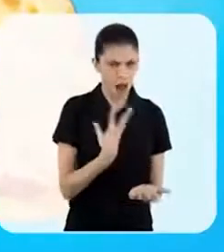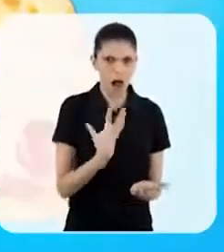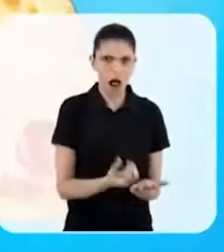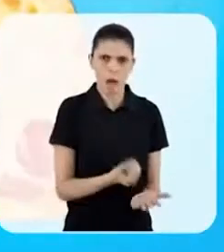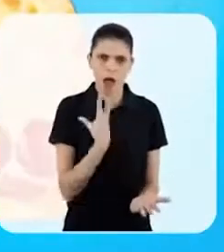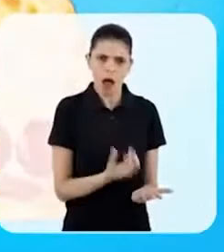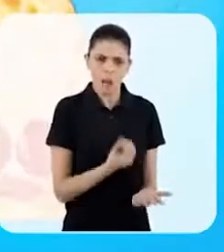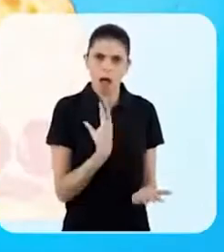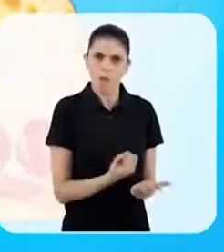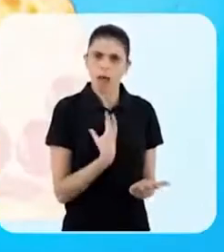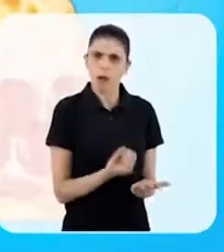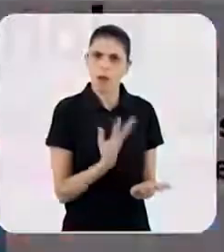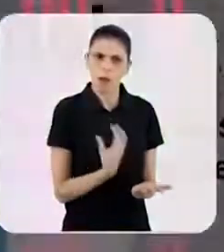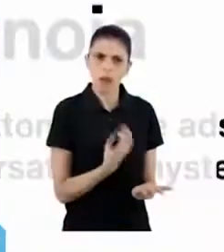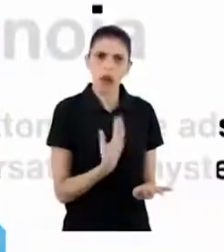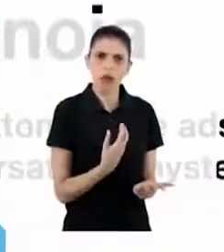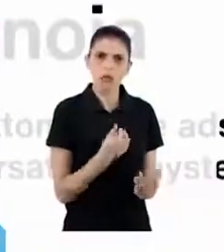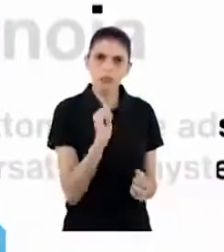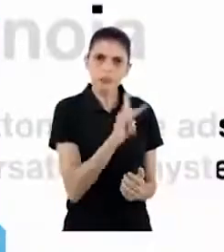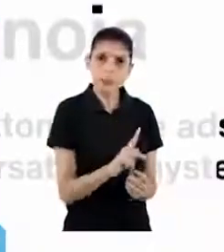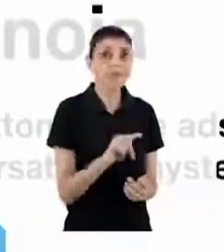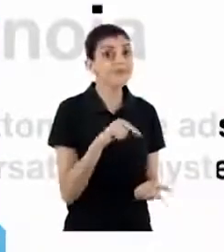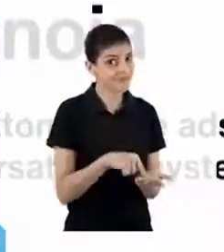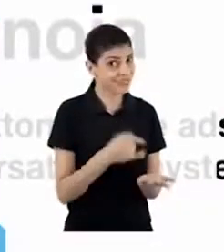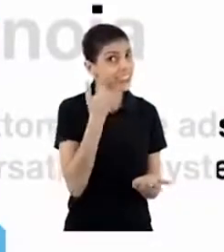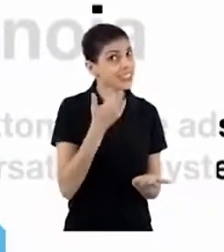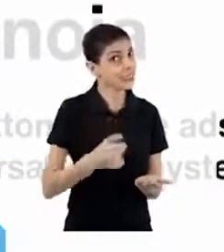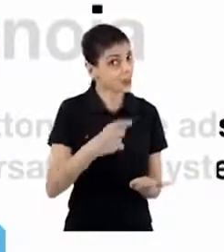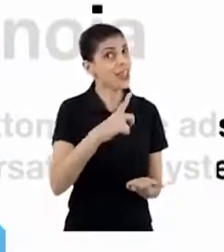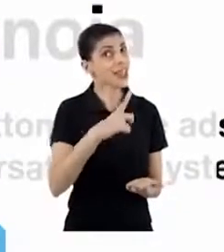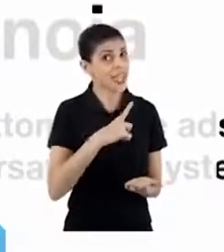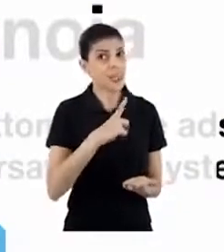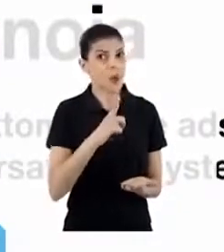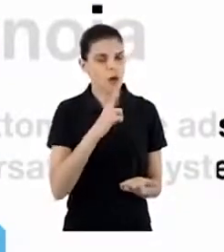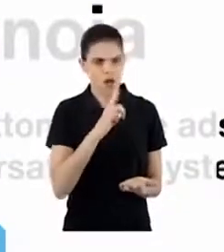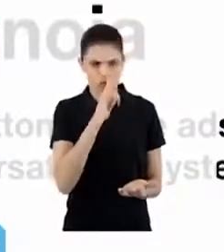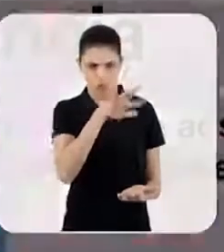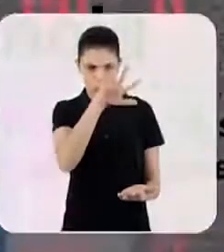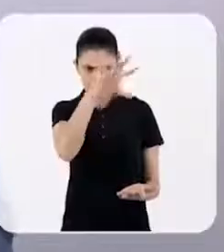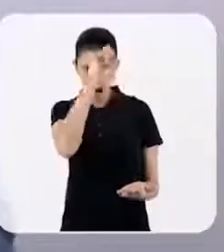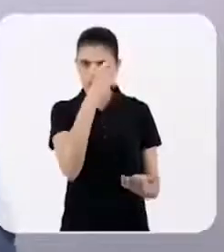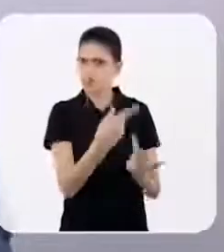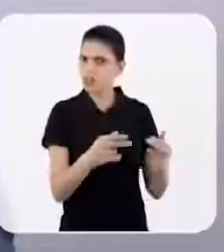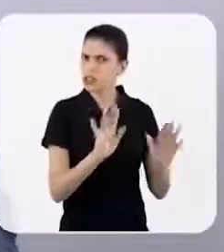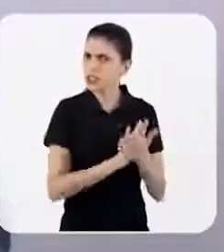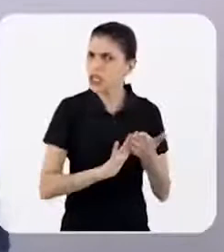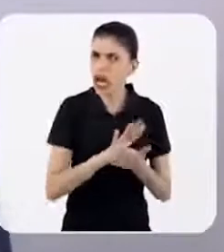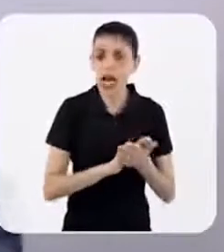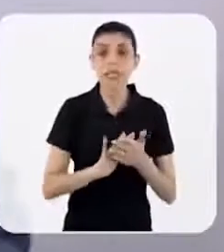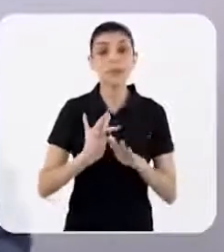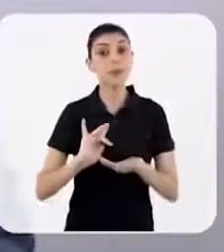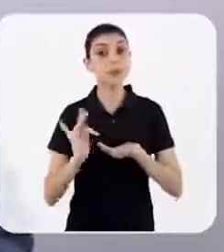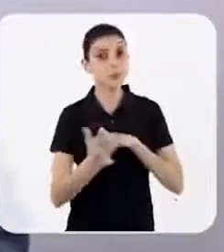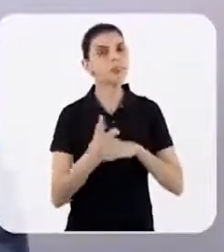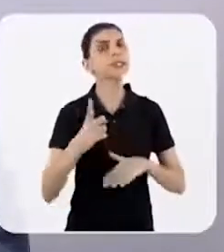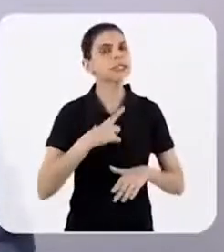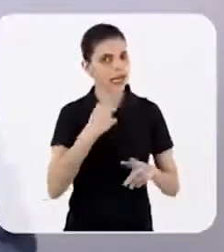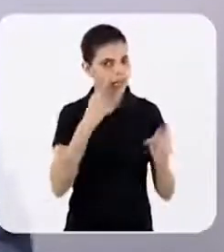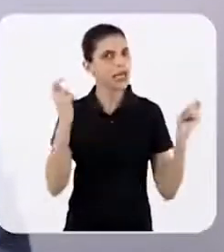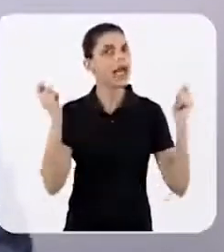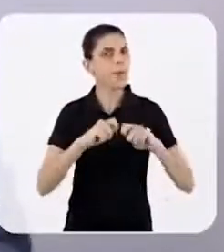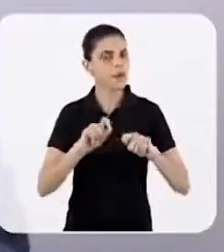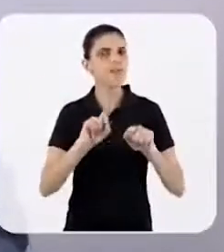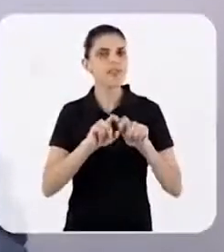começa a aparecer um monte de anúncio de pizzaria? Pois é, o seu celular tá te escutando. Não é teoria da conspiração, não. As redes sociais, junto com o seu smartphone,